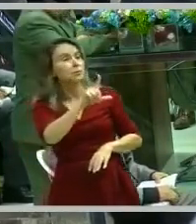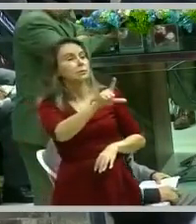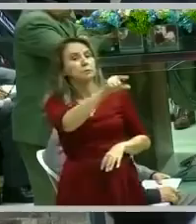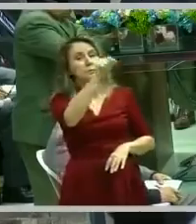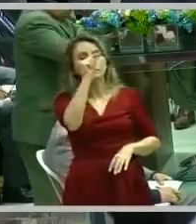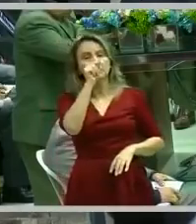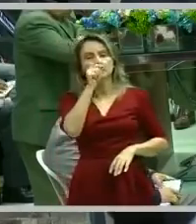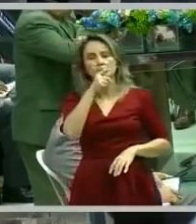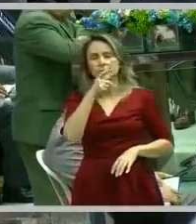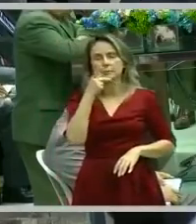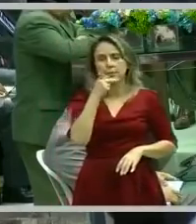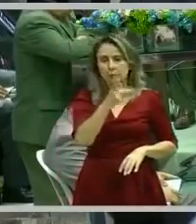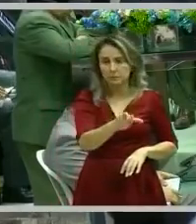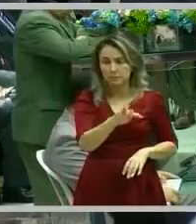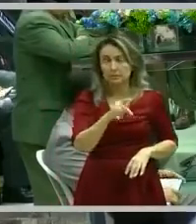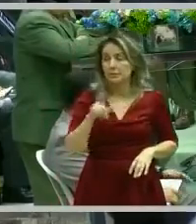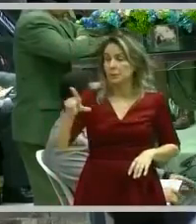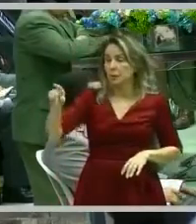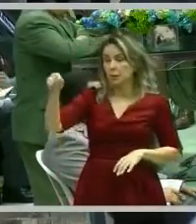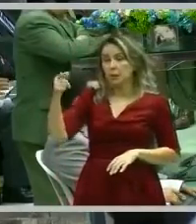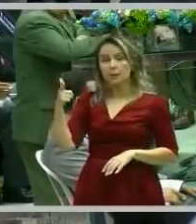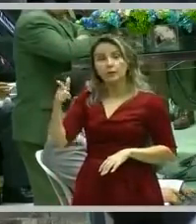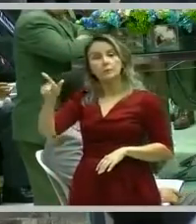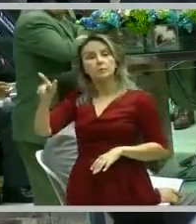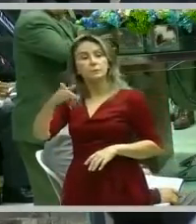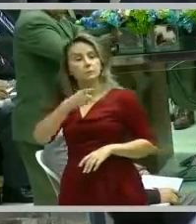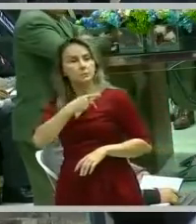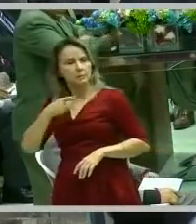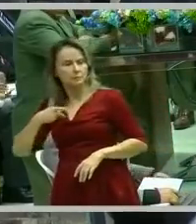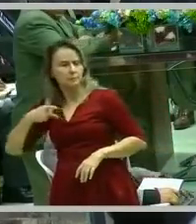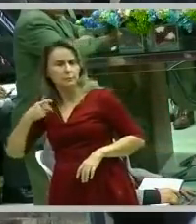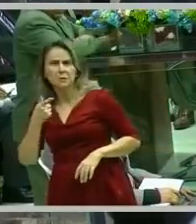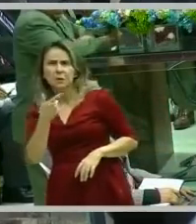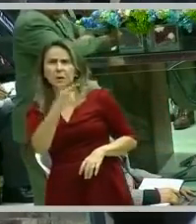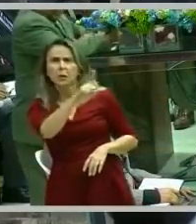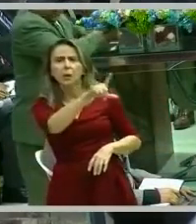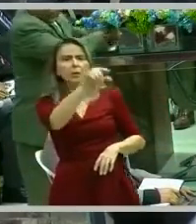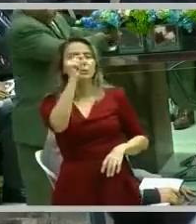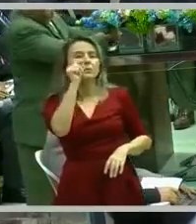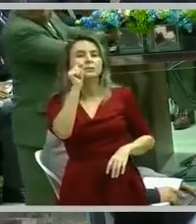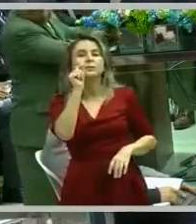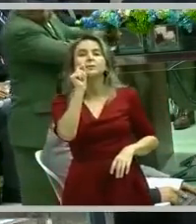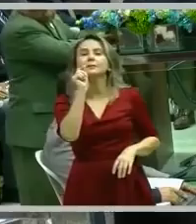para evangelistas, outros para pastores, outros para mestres, querendo o